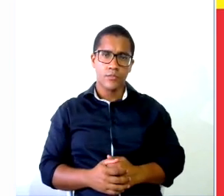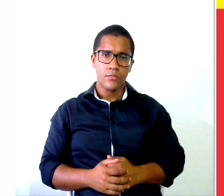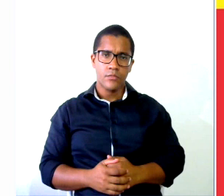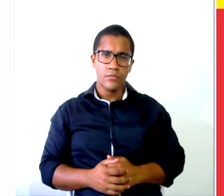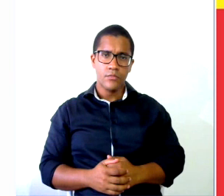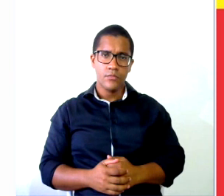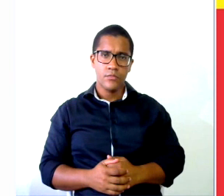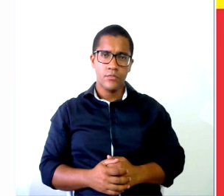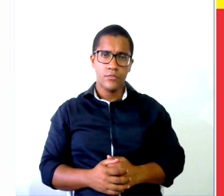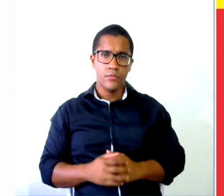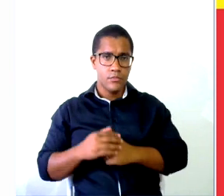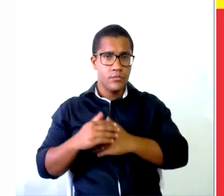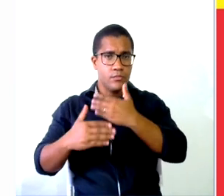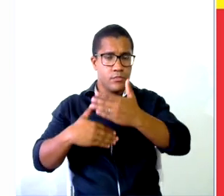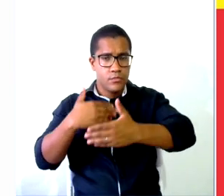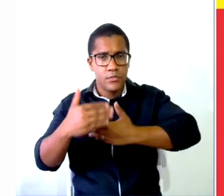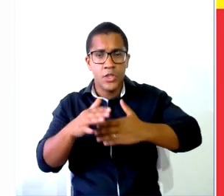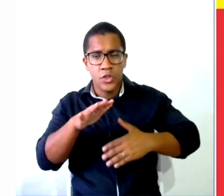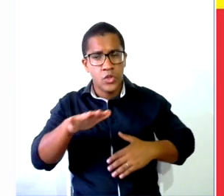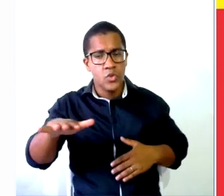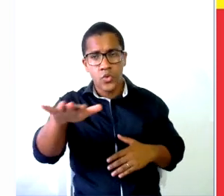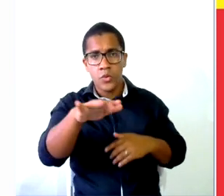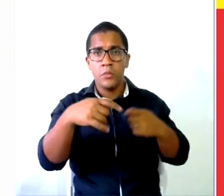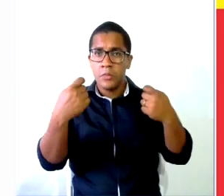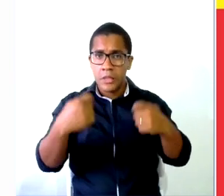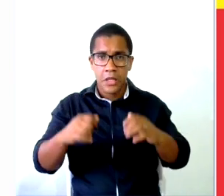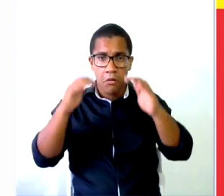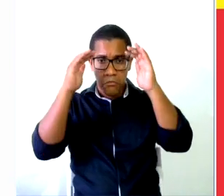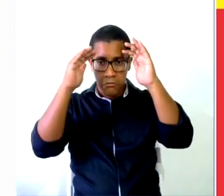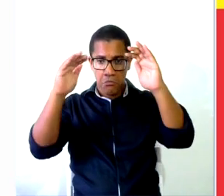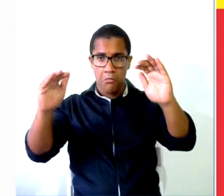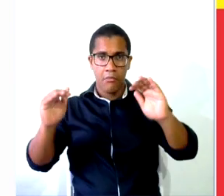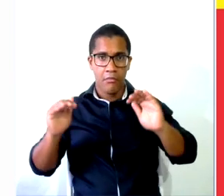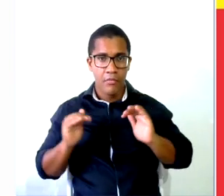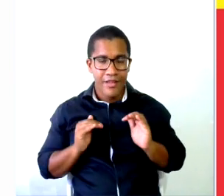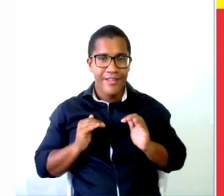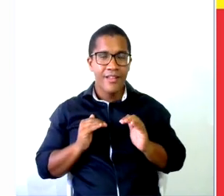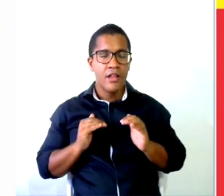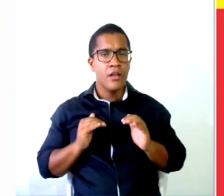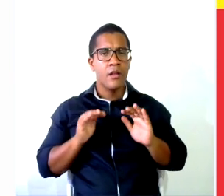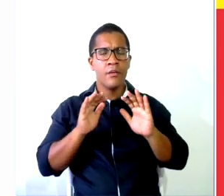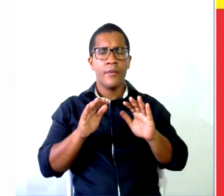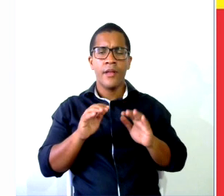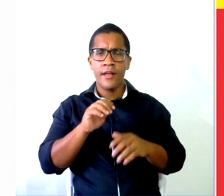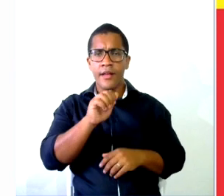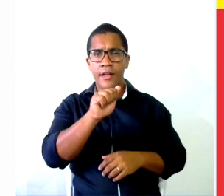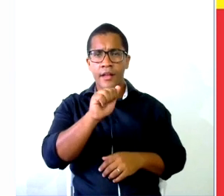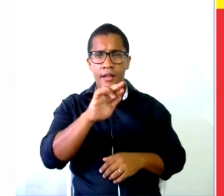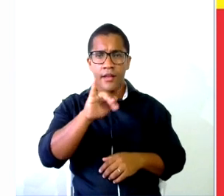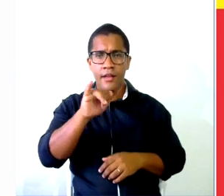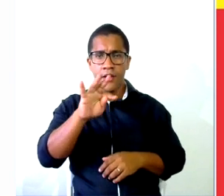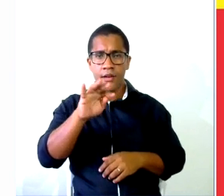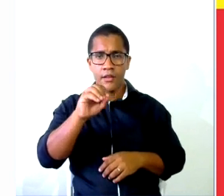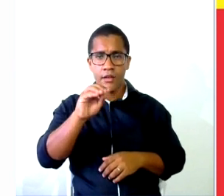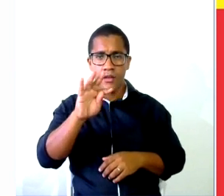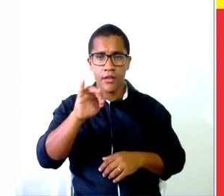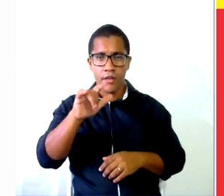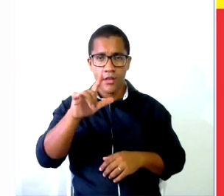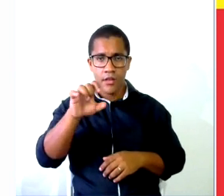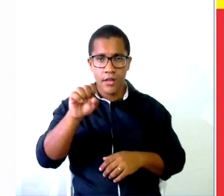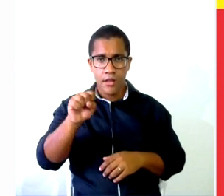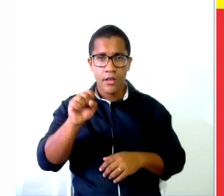consequentemente, destinados a obedecer. Então, Aristóteles defendia